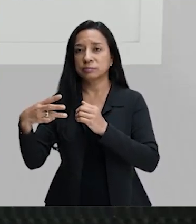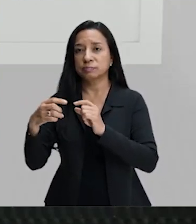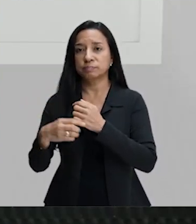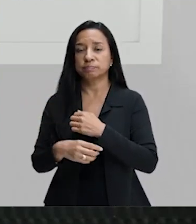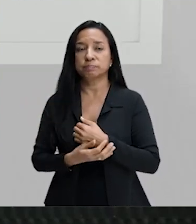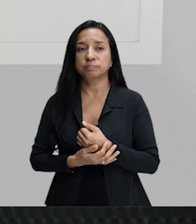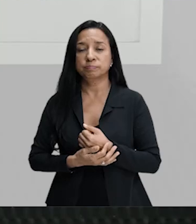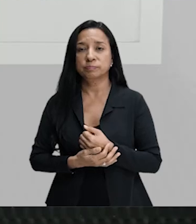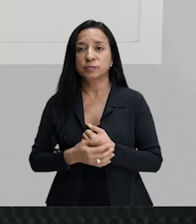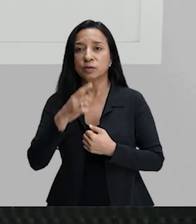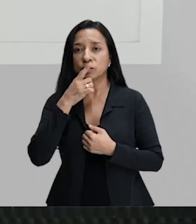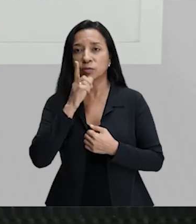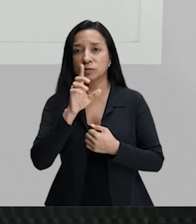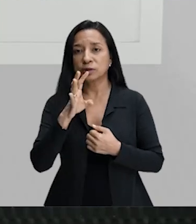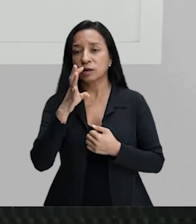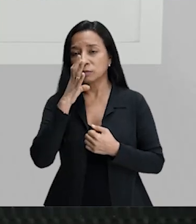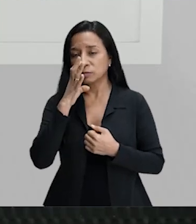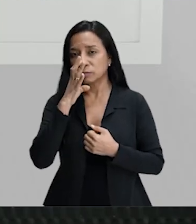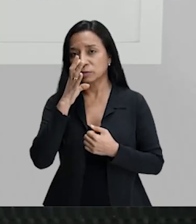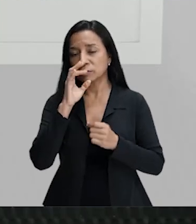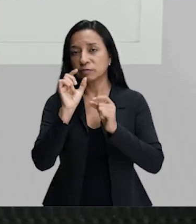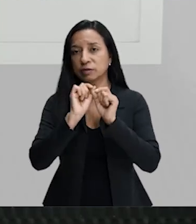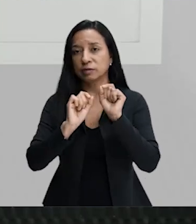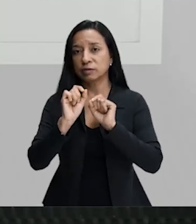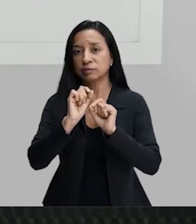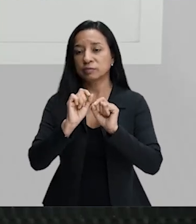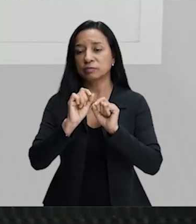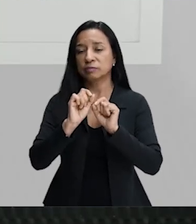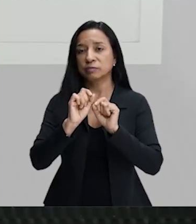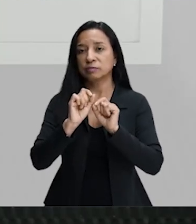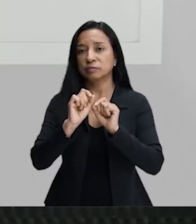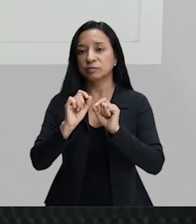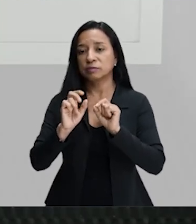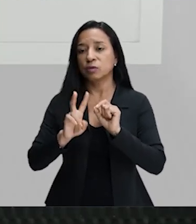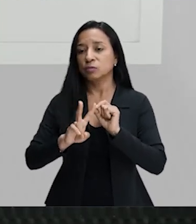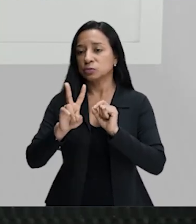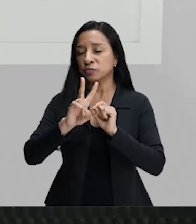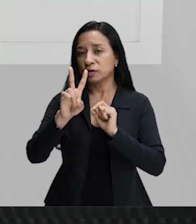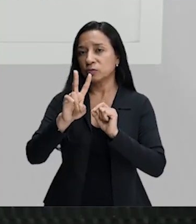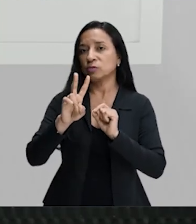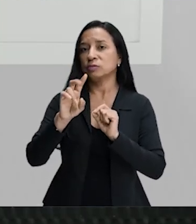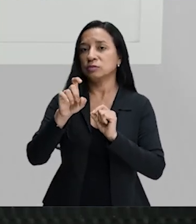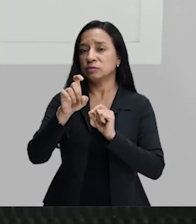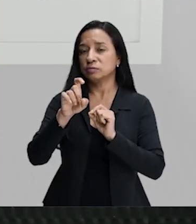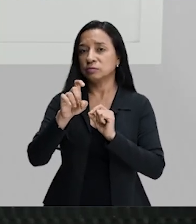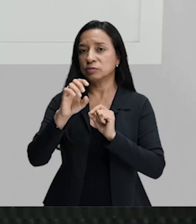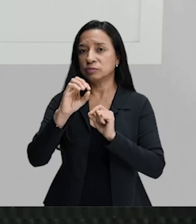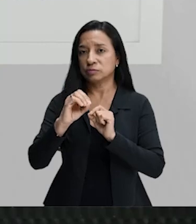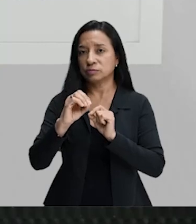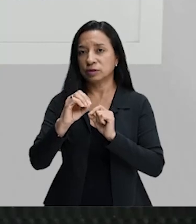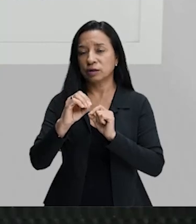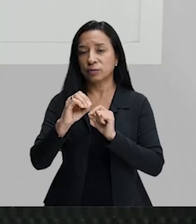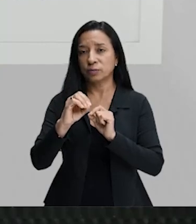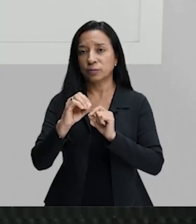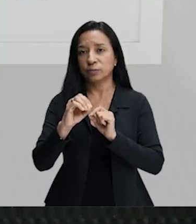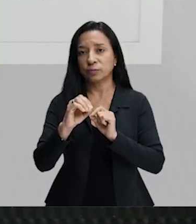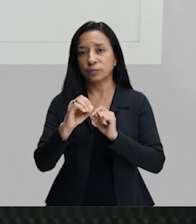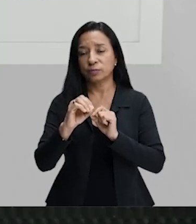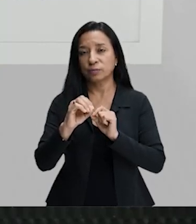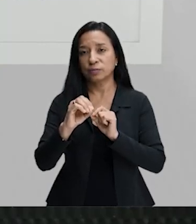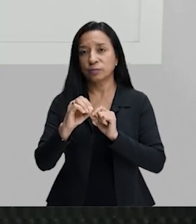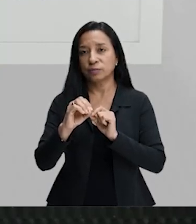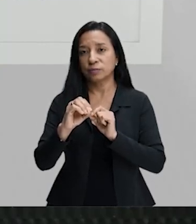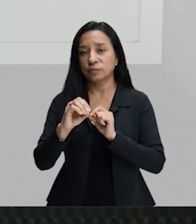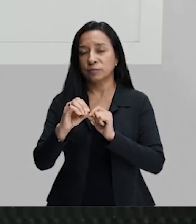Certo? Aí você consegue observar aqui as raízes. Perceba que as raízes, os zeros, eles vêm para